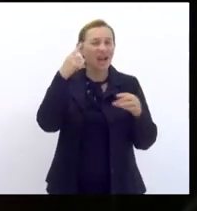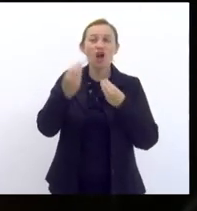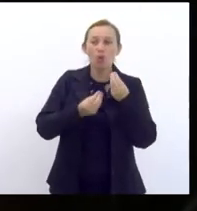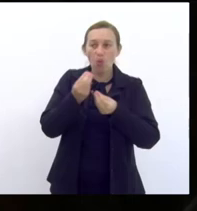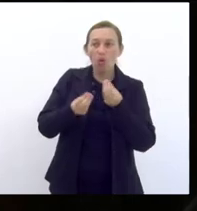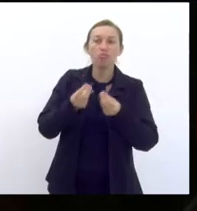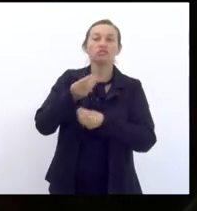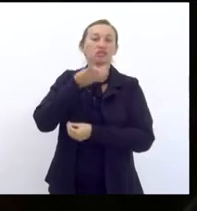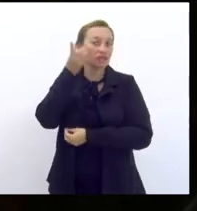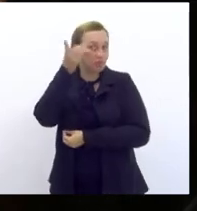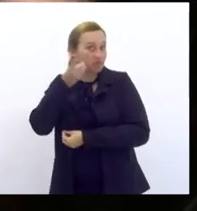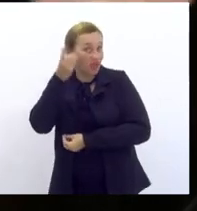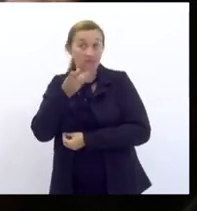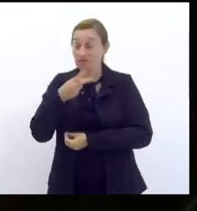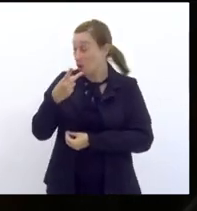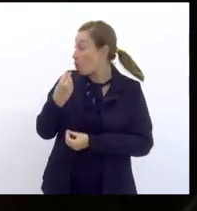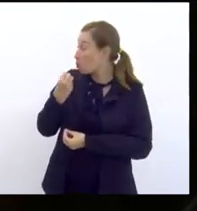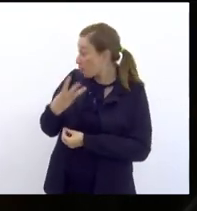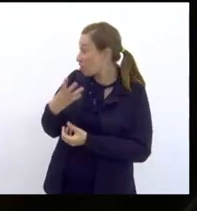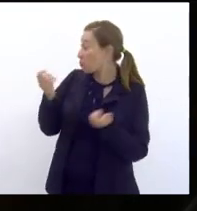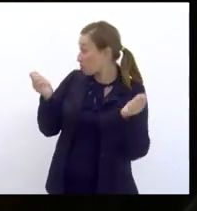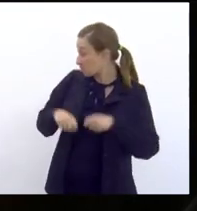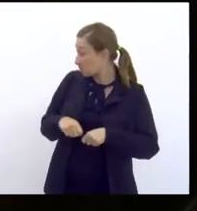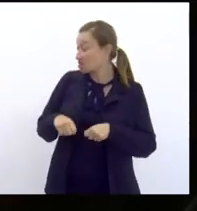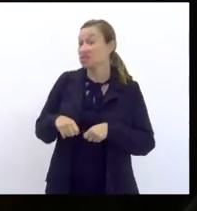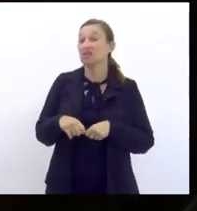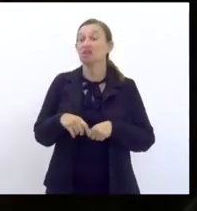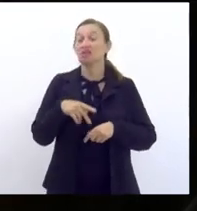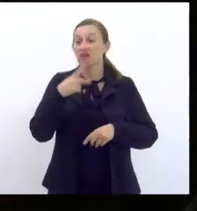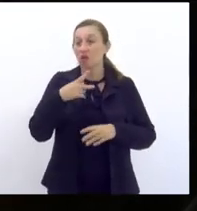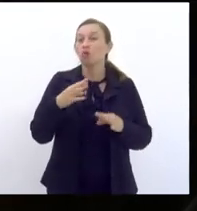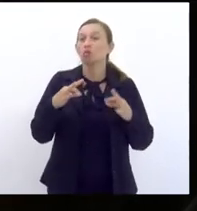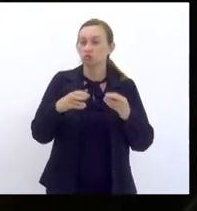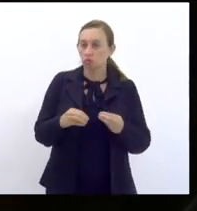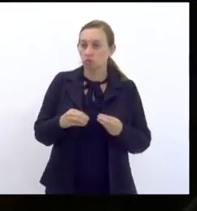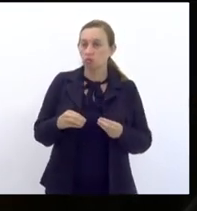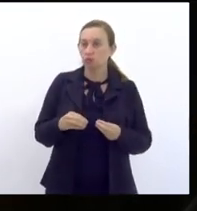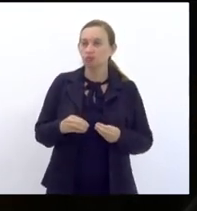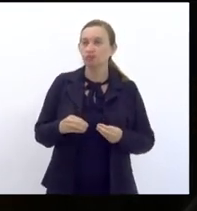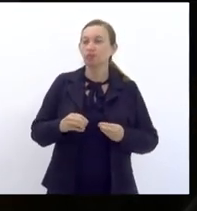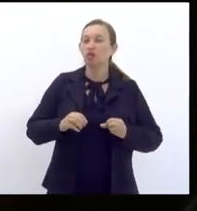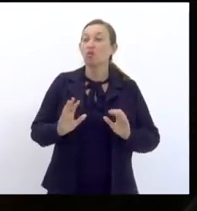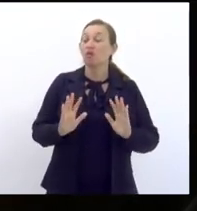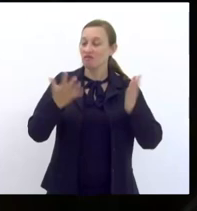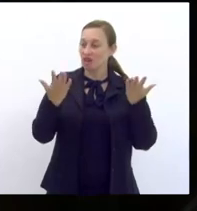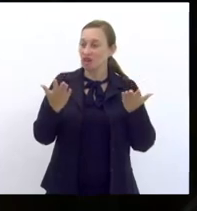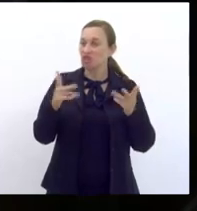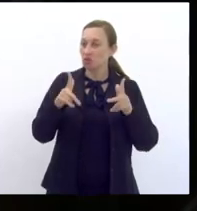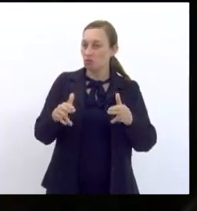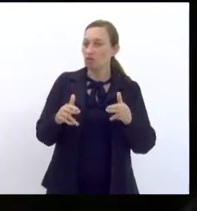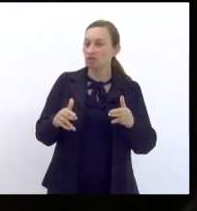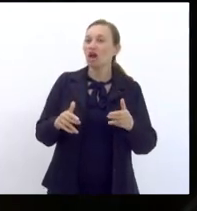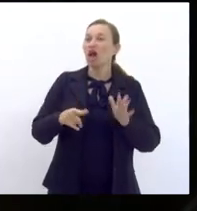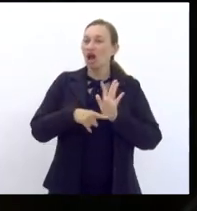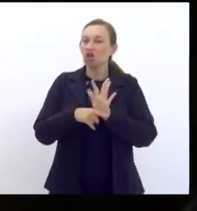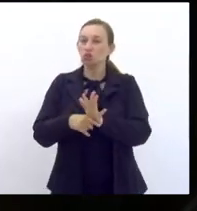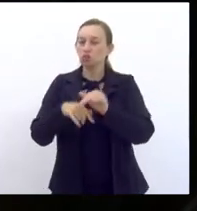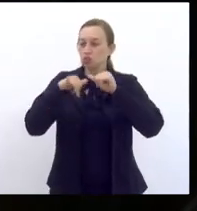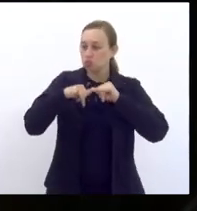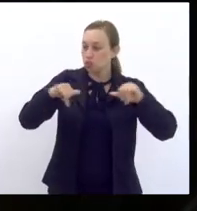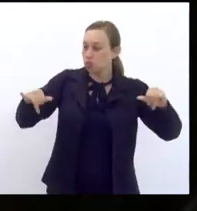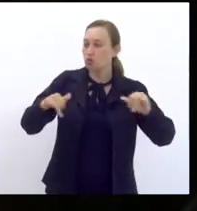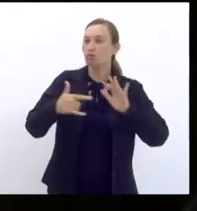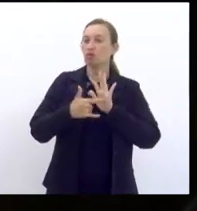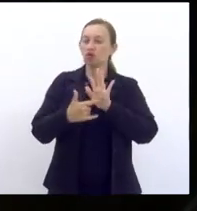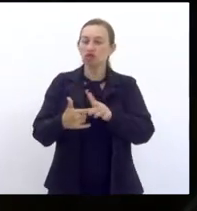Deputado muito bem colocou e é muito competente esse povo fatos um evento como esse ajuda a divulgar ajuda a colocar o problema